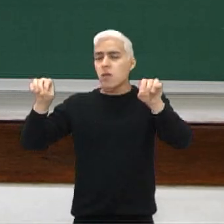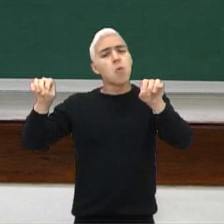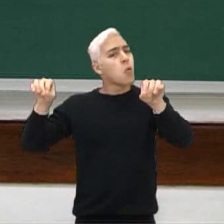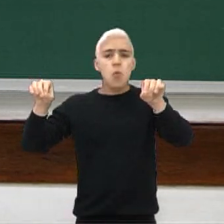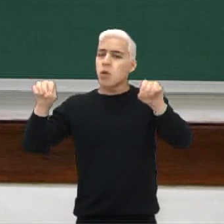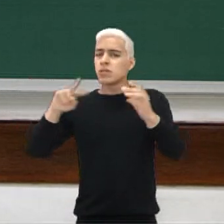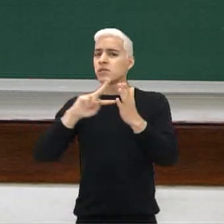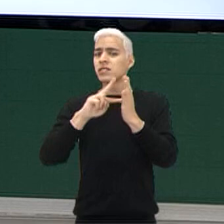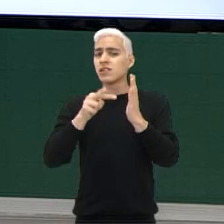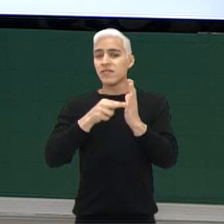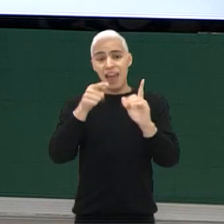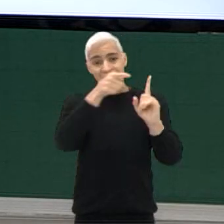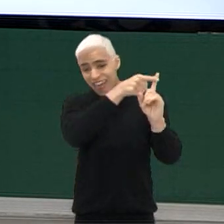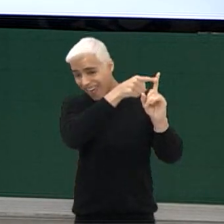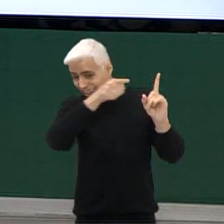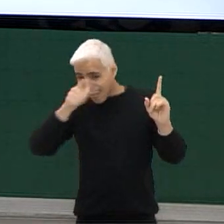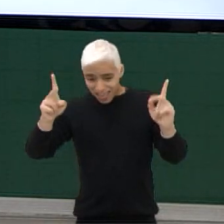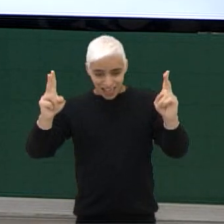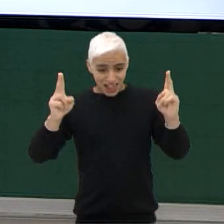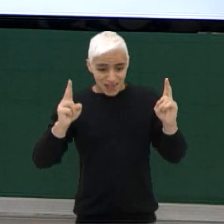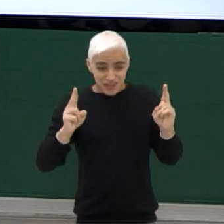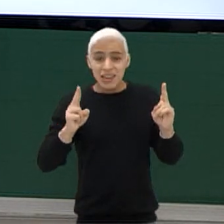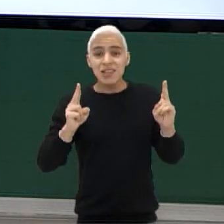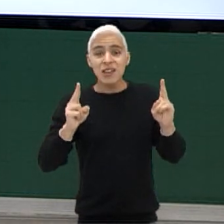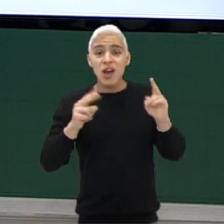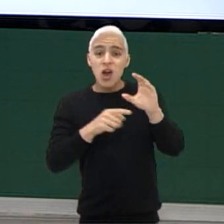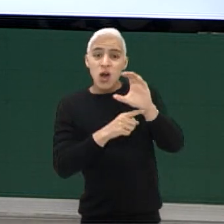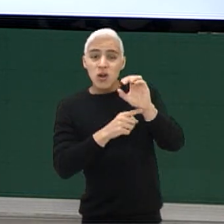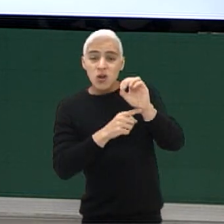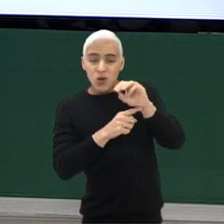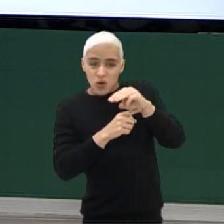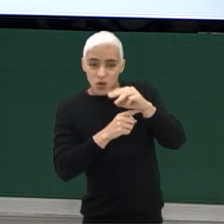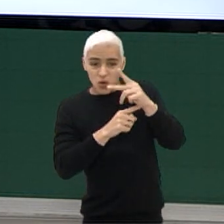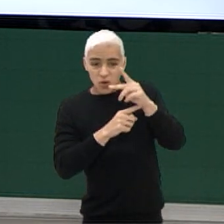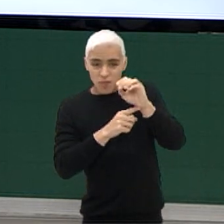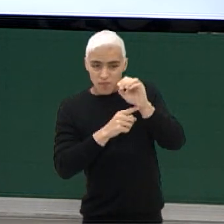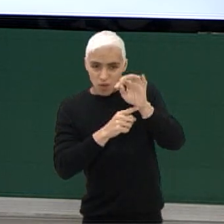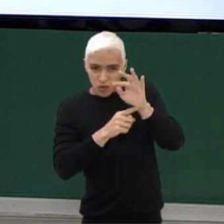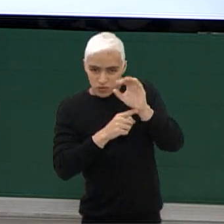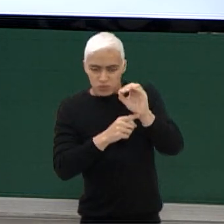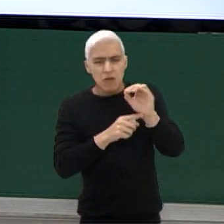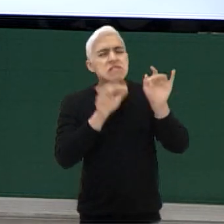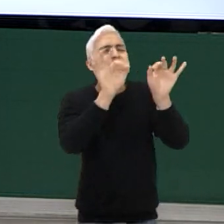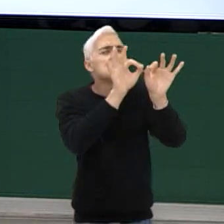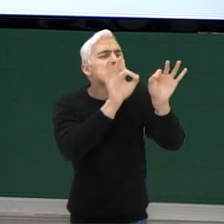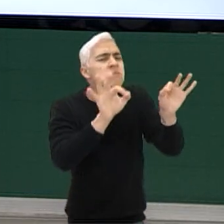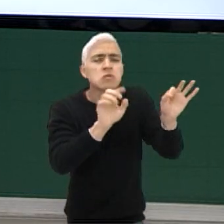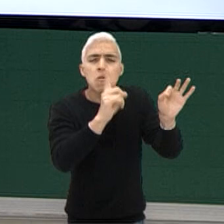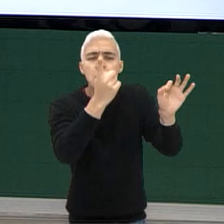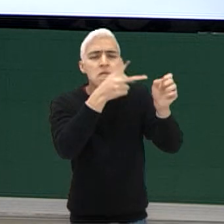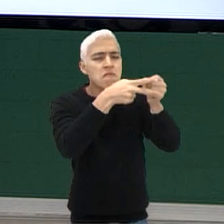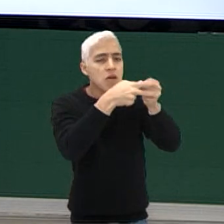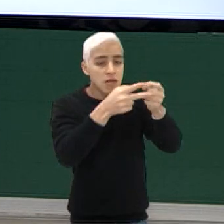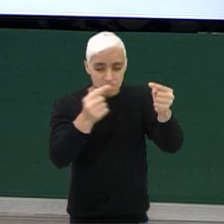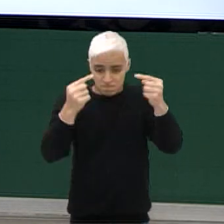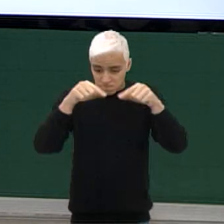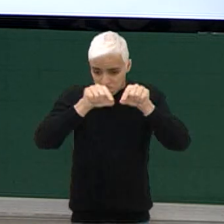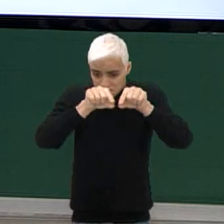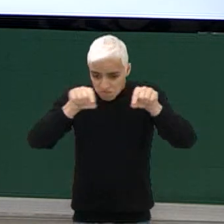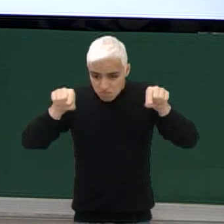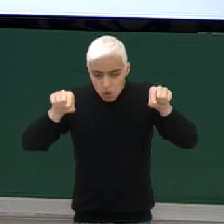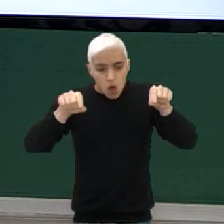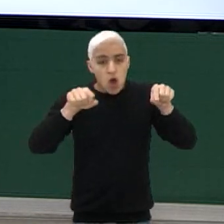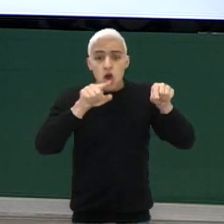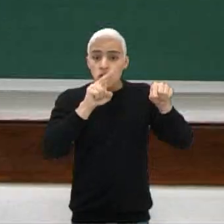tenho o quê? Um período composto. Lembram? Período simples, um verbo. Período composto,